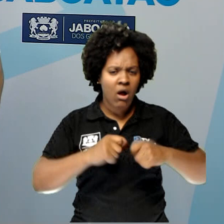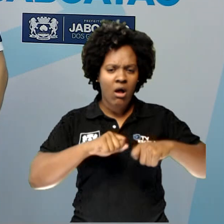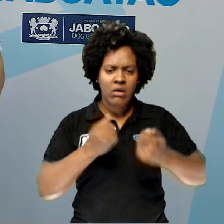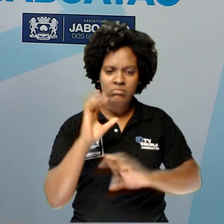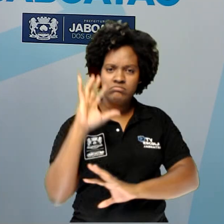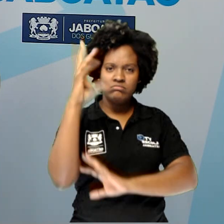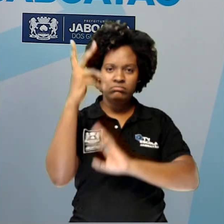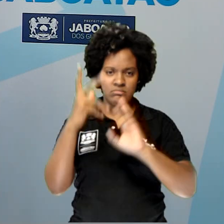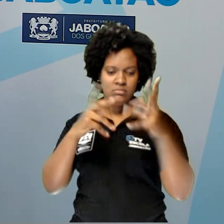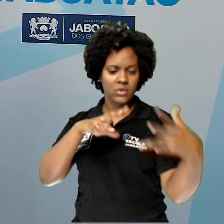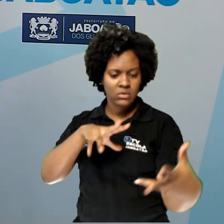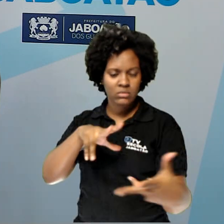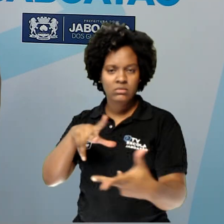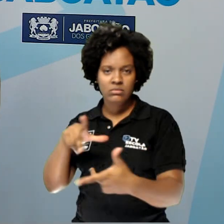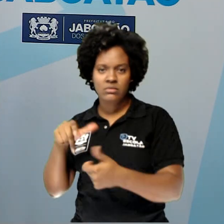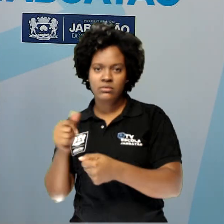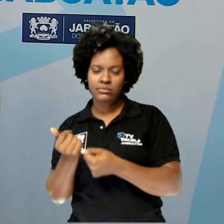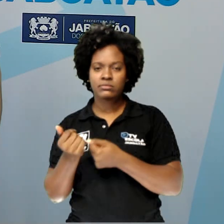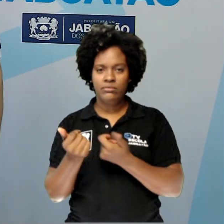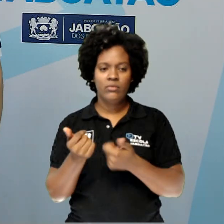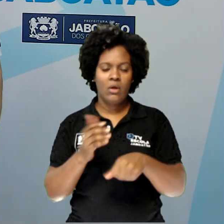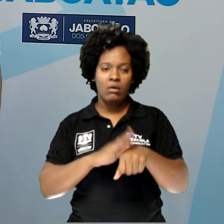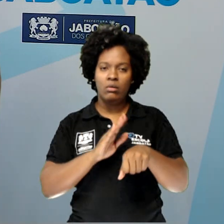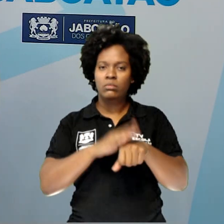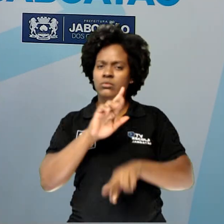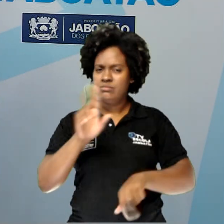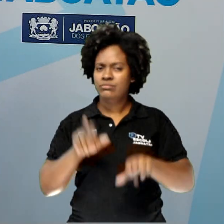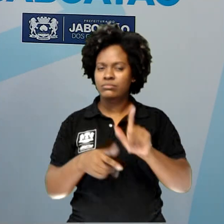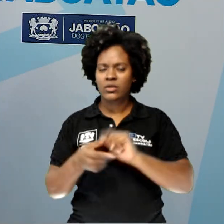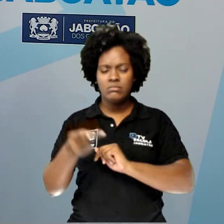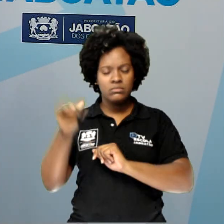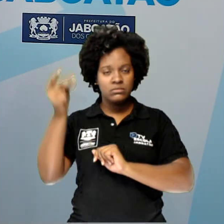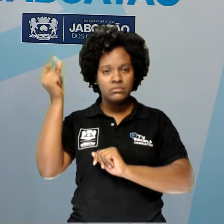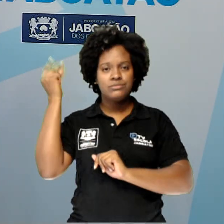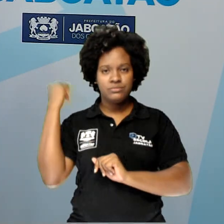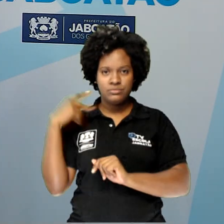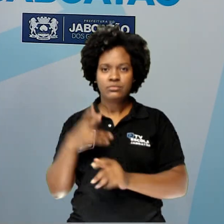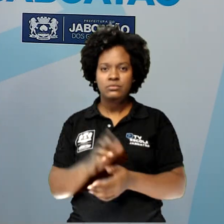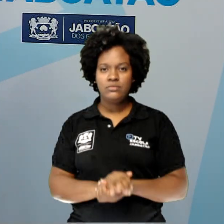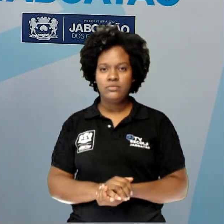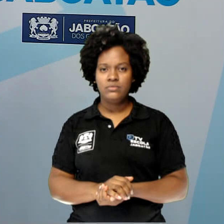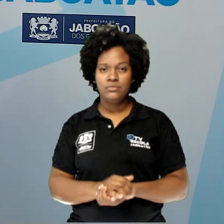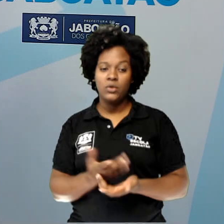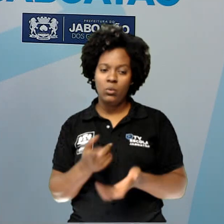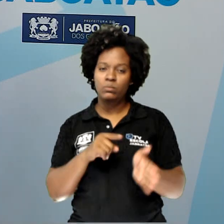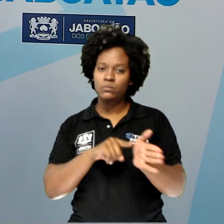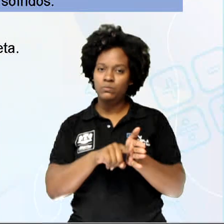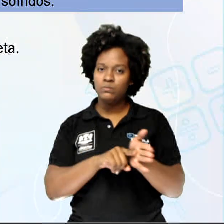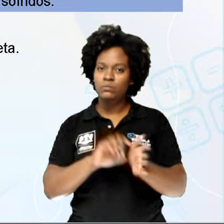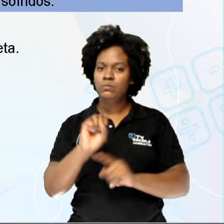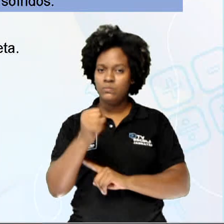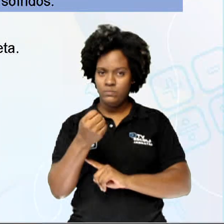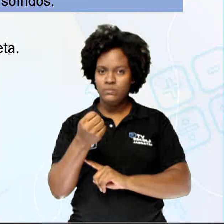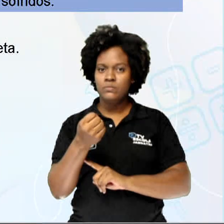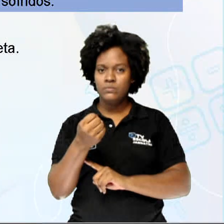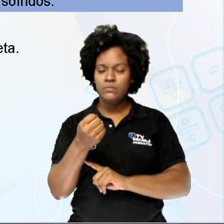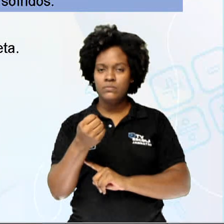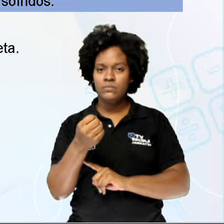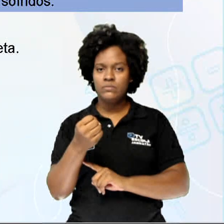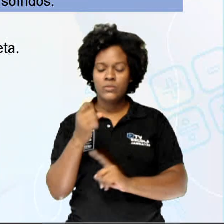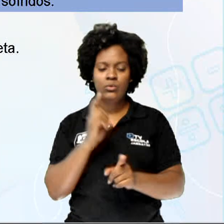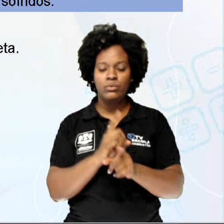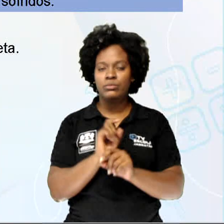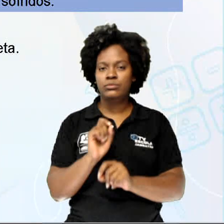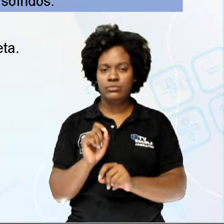ambientais em outro momento, né, histórico nosso. Bom, vamos aí para a questão número 8. A gente encontra o